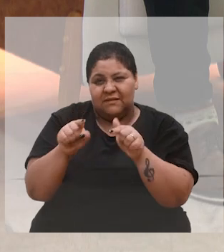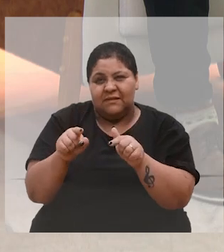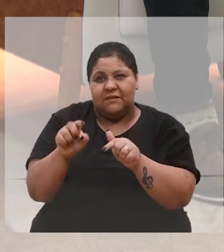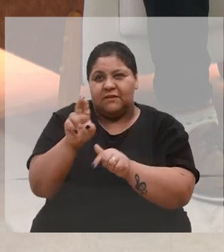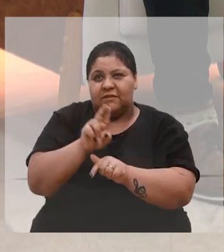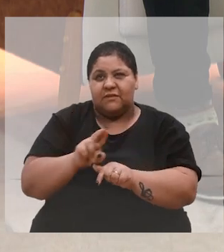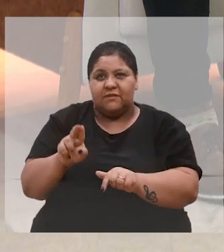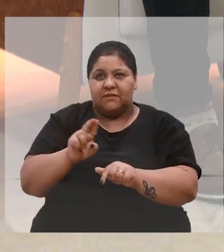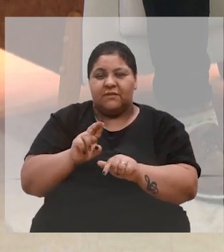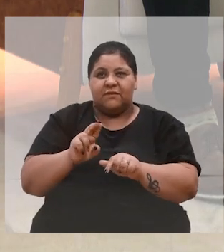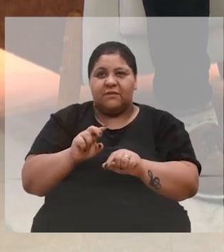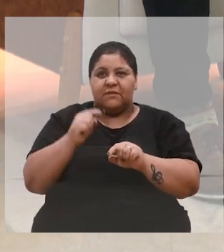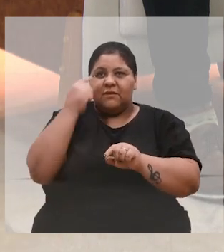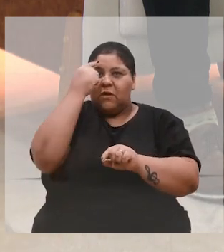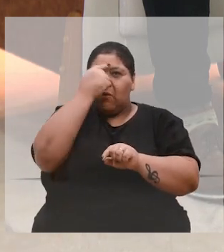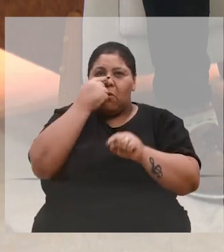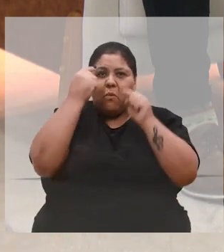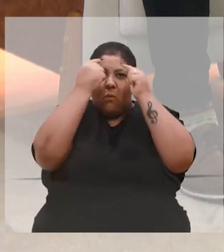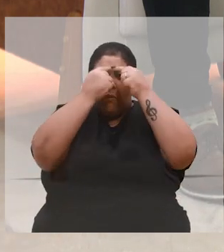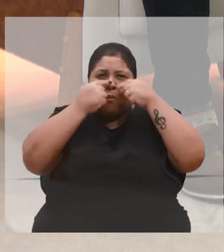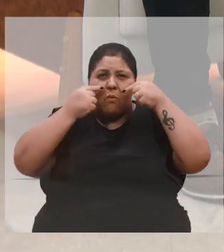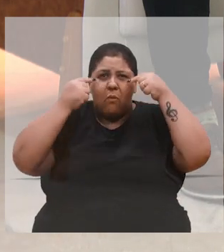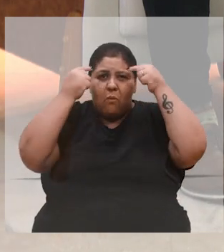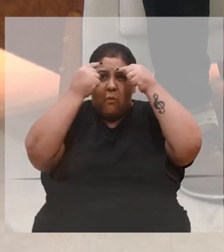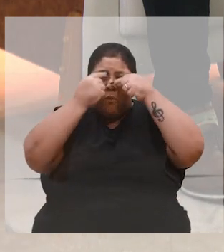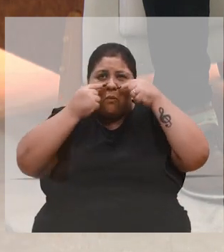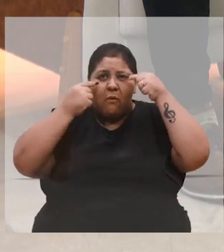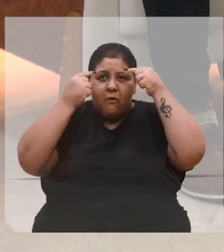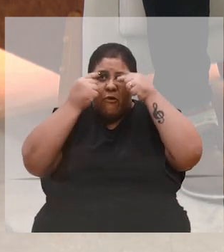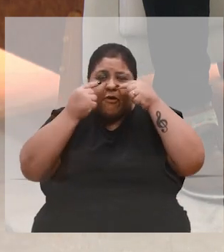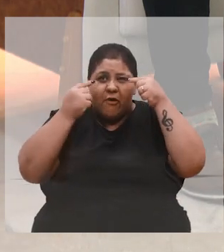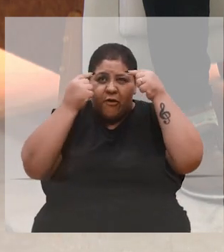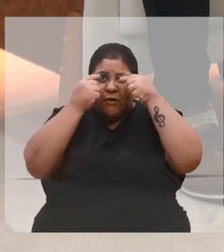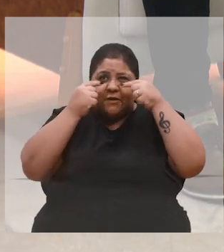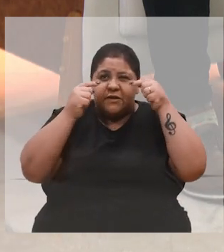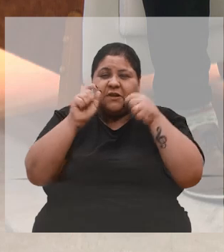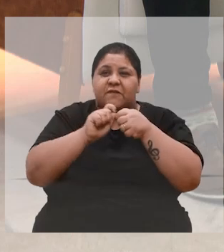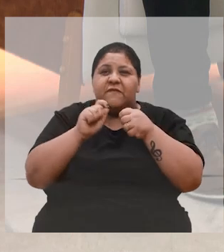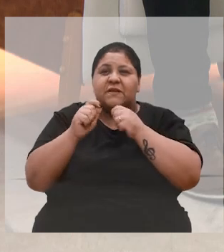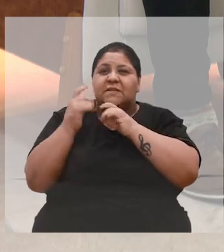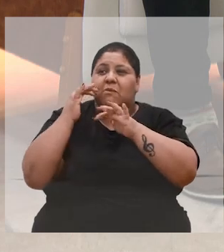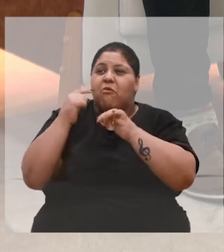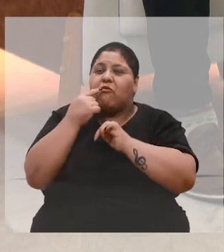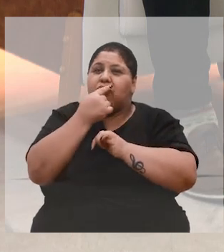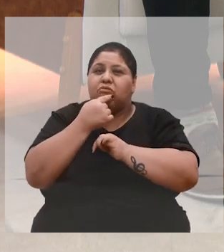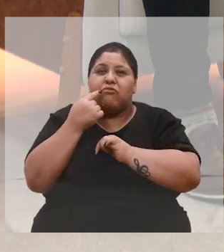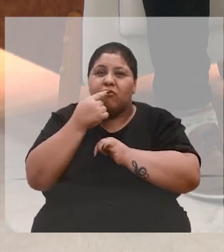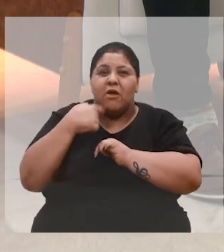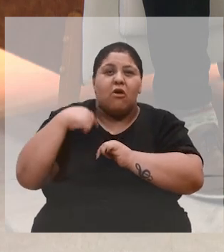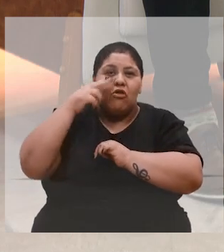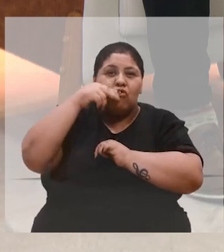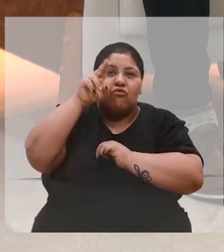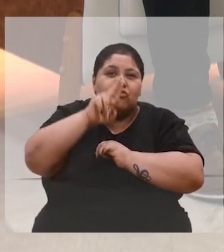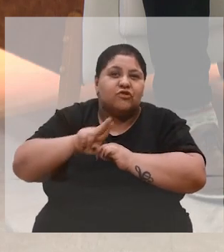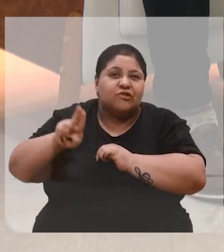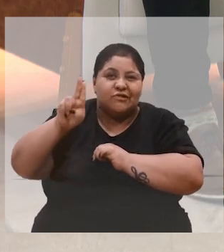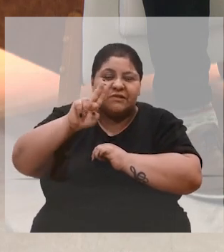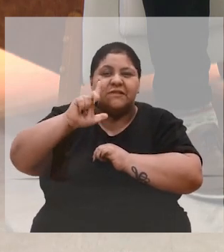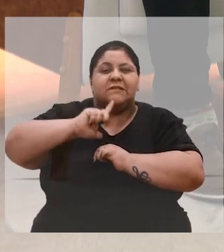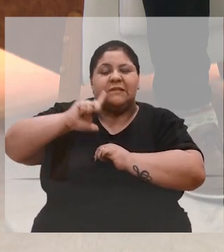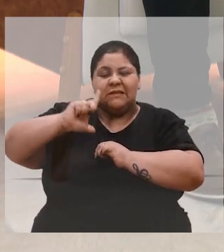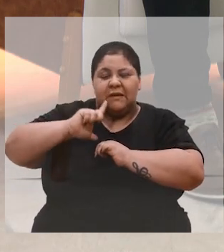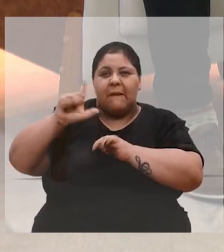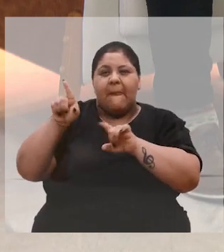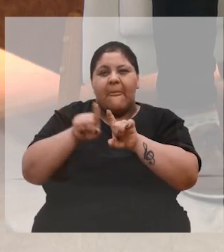eu usava olhos de palito e eu tava fazendo movimentação da boca. Porque eu nunca usei isso. E nós